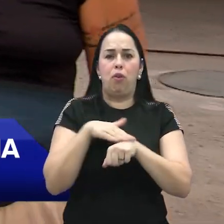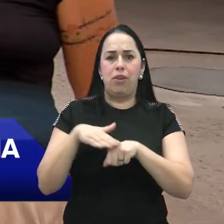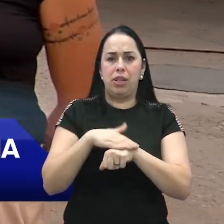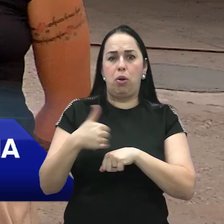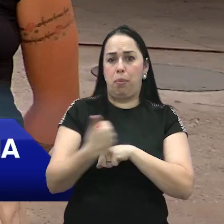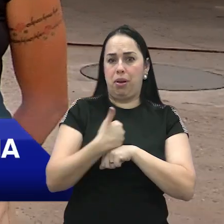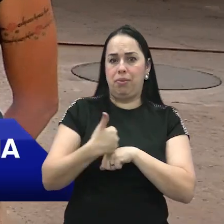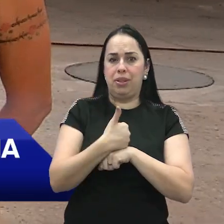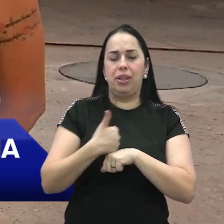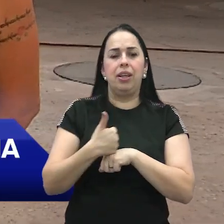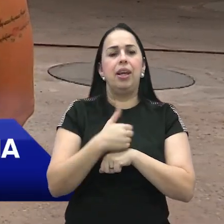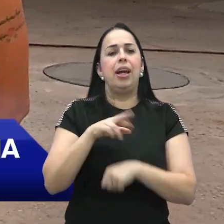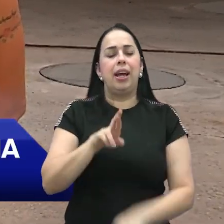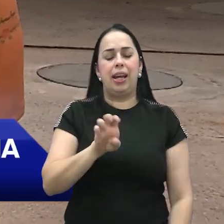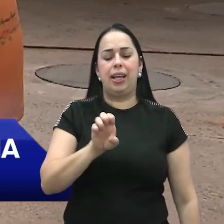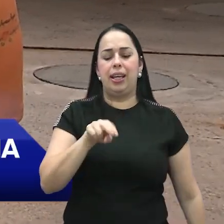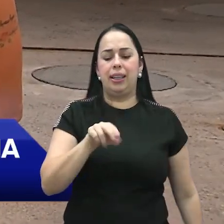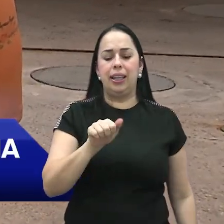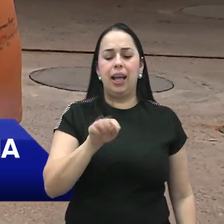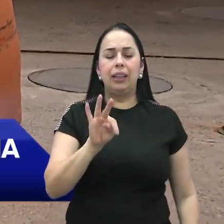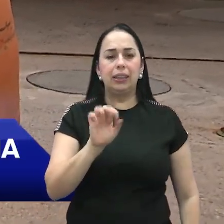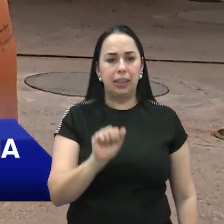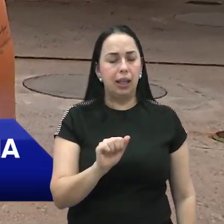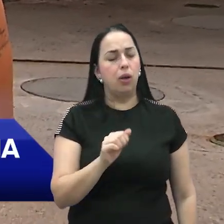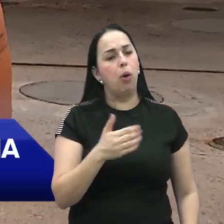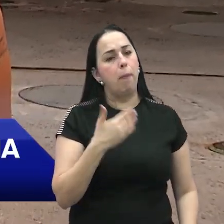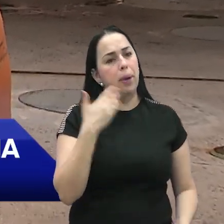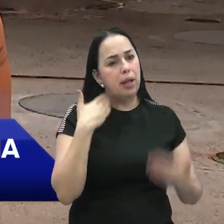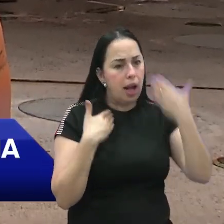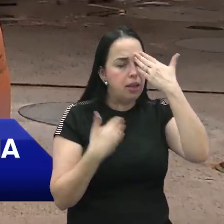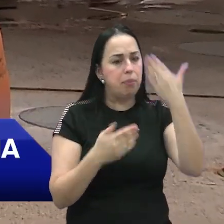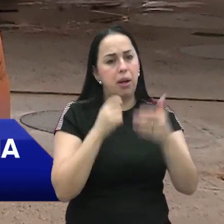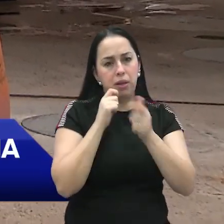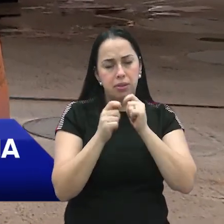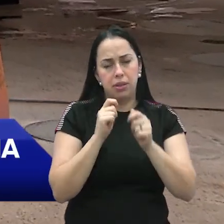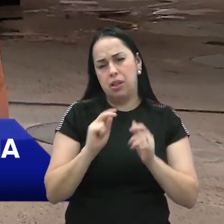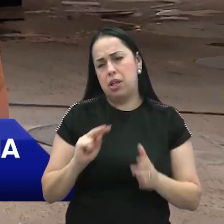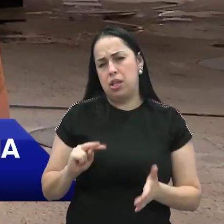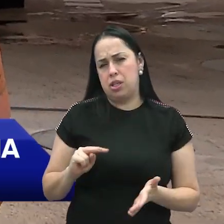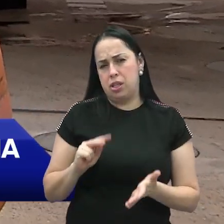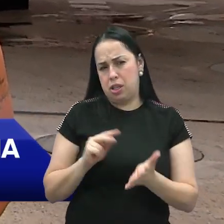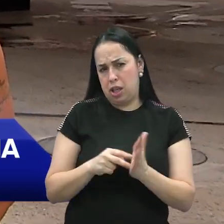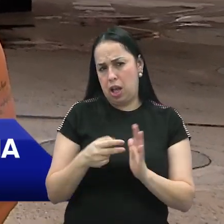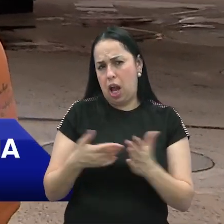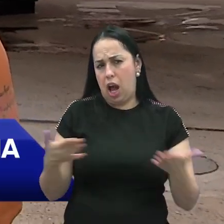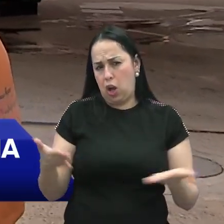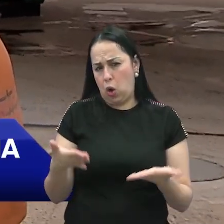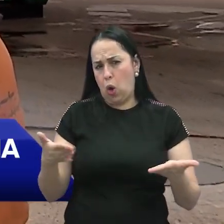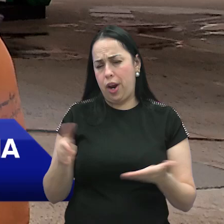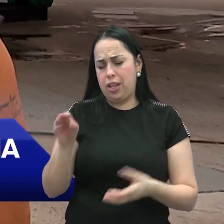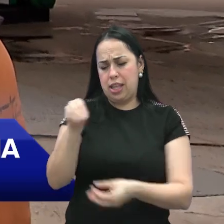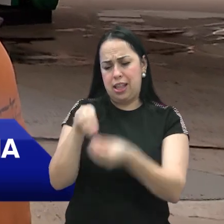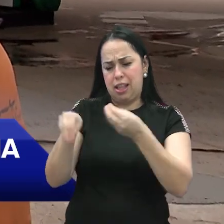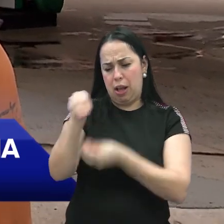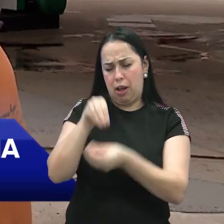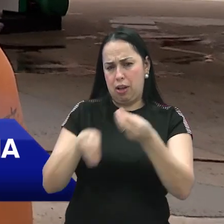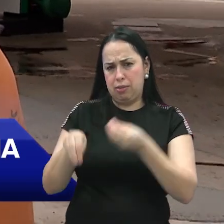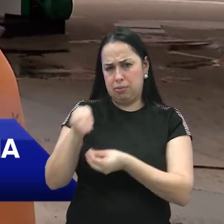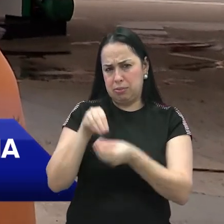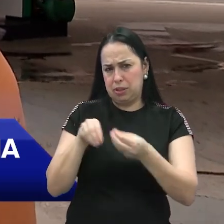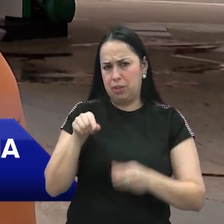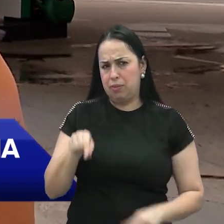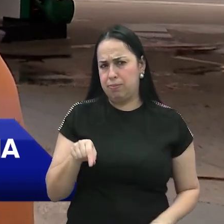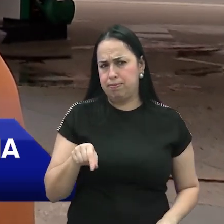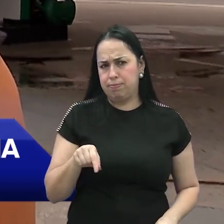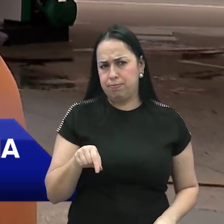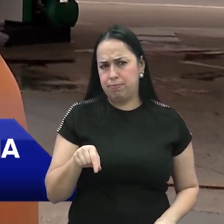economista Renata Beusnunces. Renata, muito obrigado pela sua entrevista. Afinal, o que significa dizer que o percentual do etanol vai aumentar